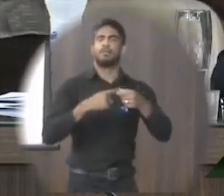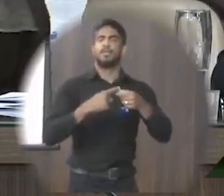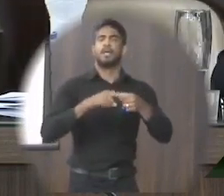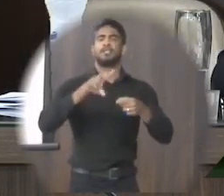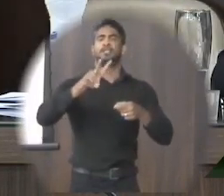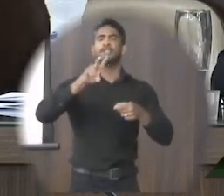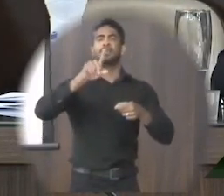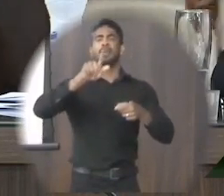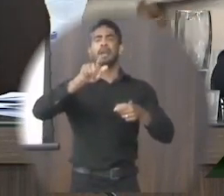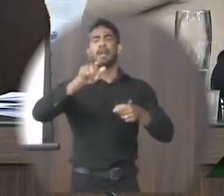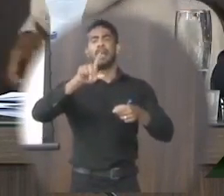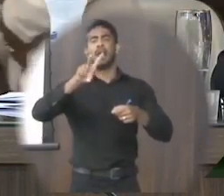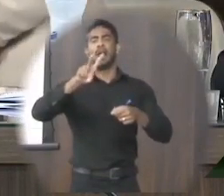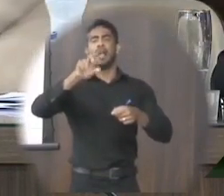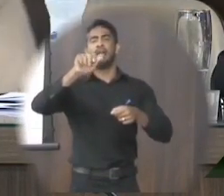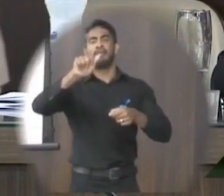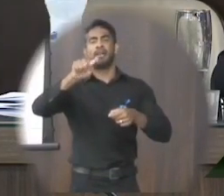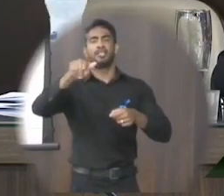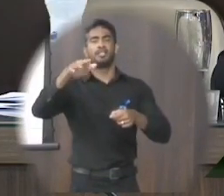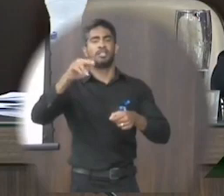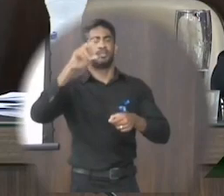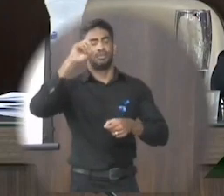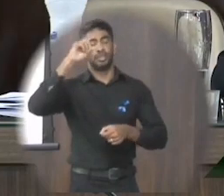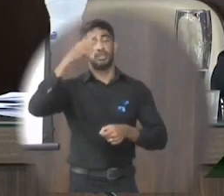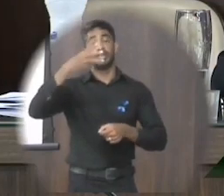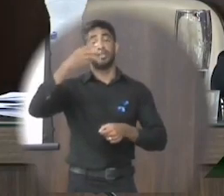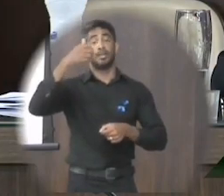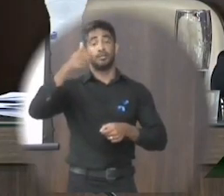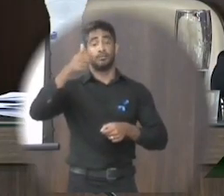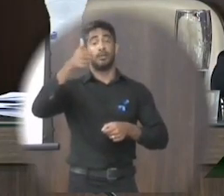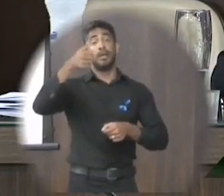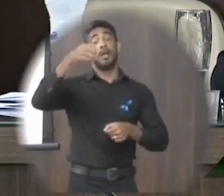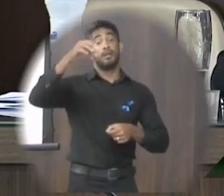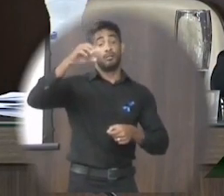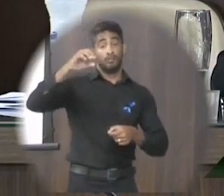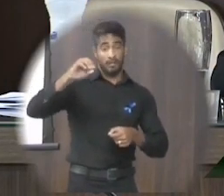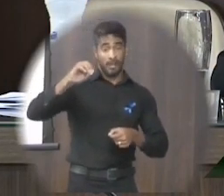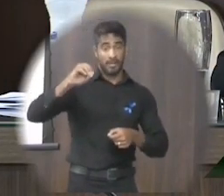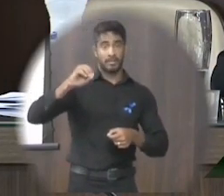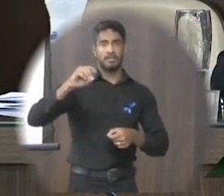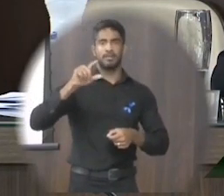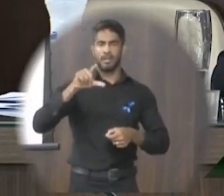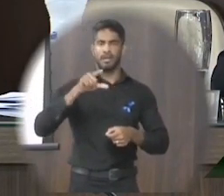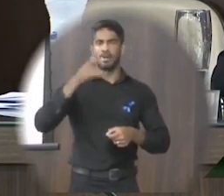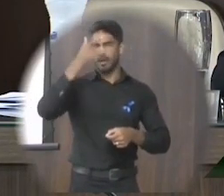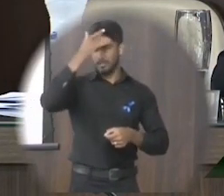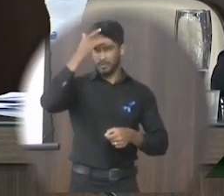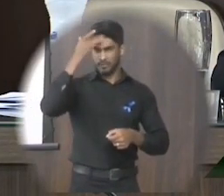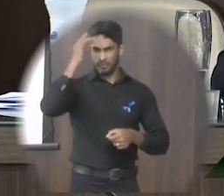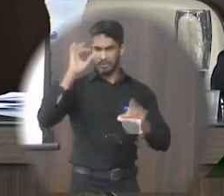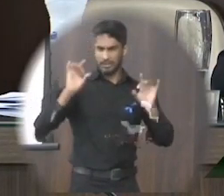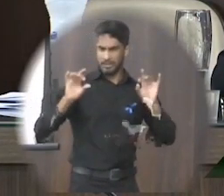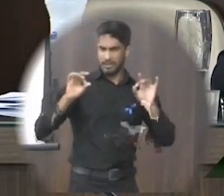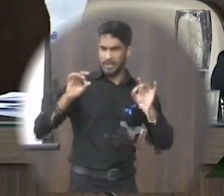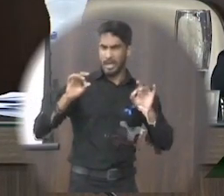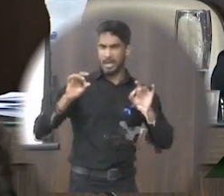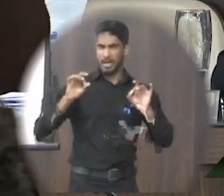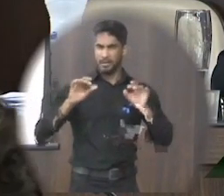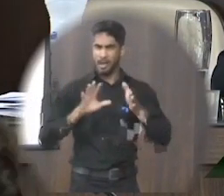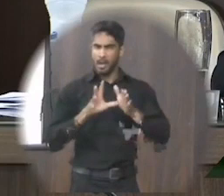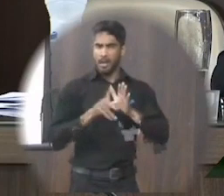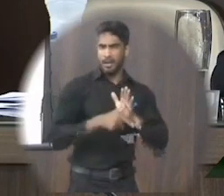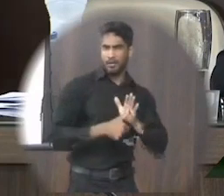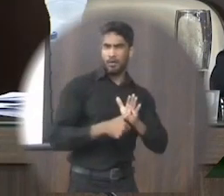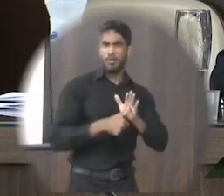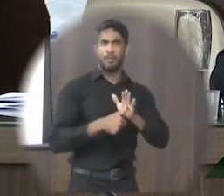Polícia Rodoviária Federal, no dia 31/10/2021, em que uma quadrilha especializada em roubar bancos partia